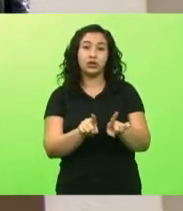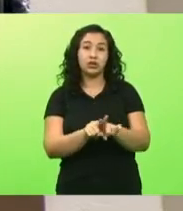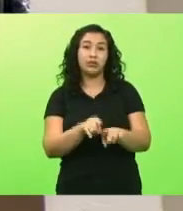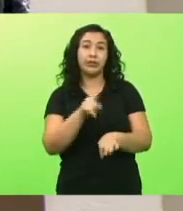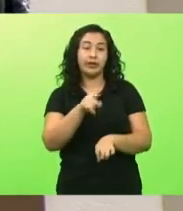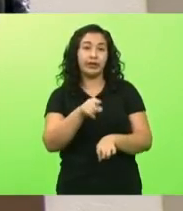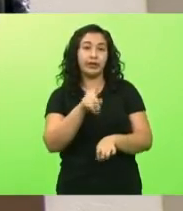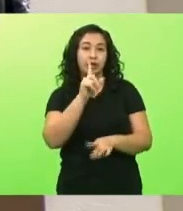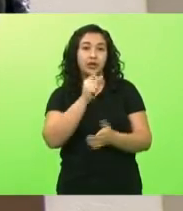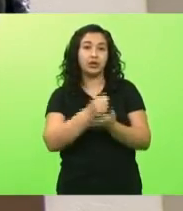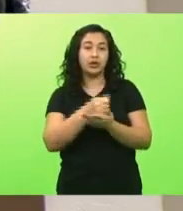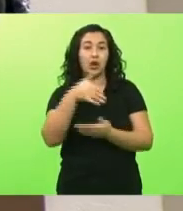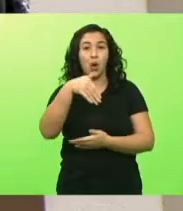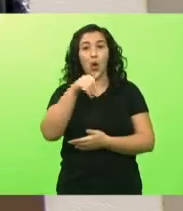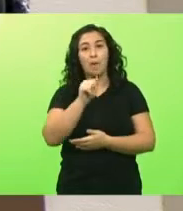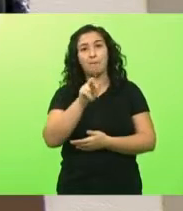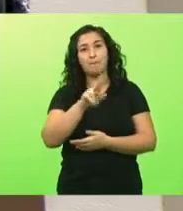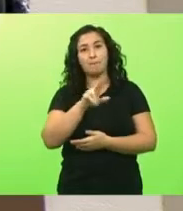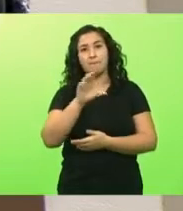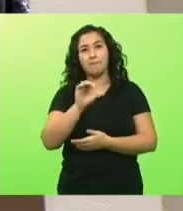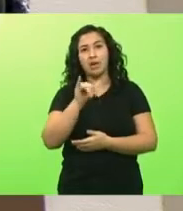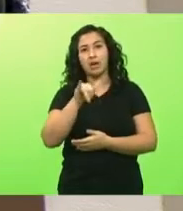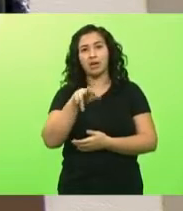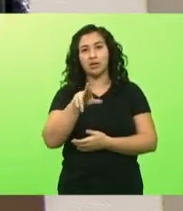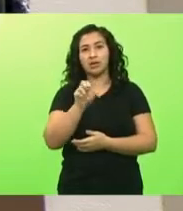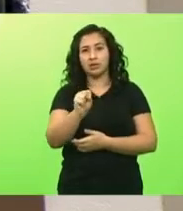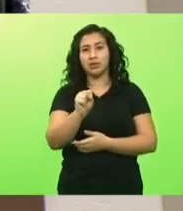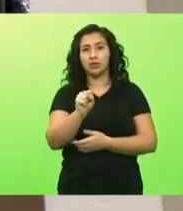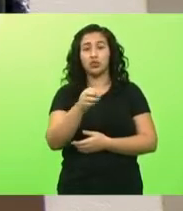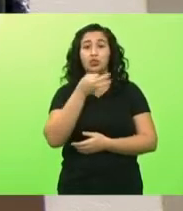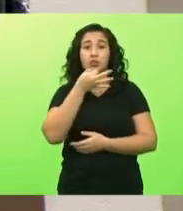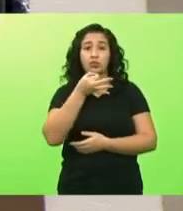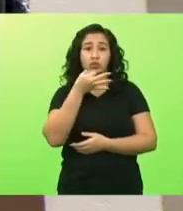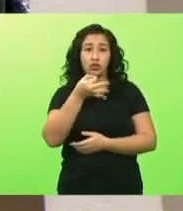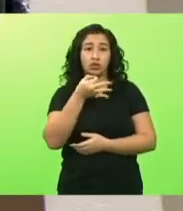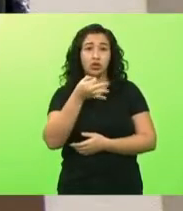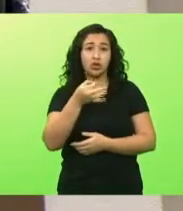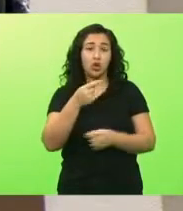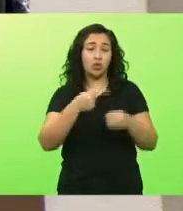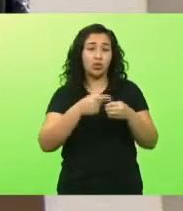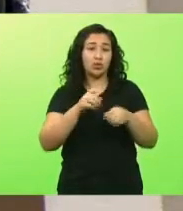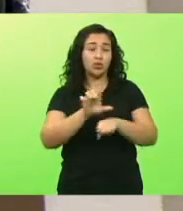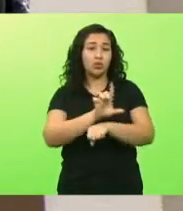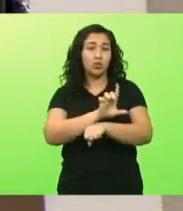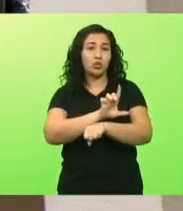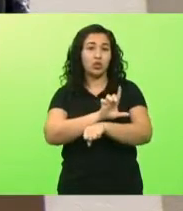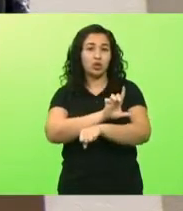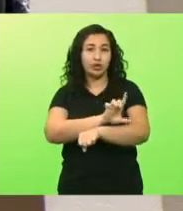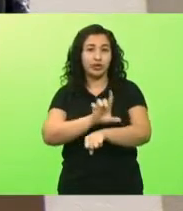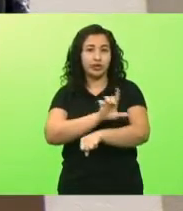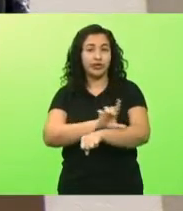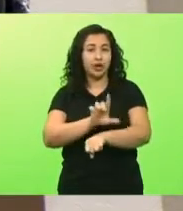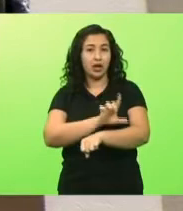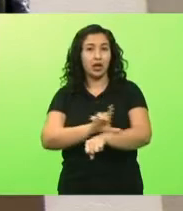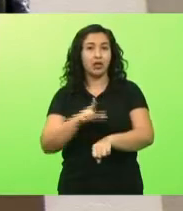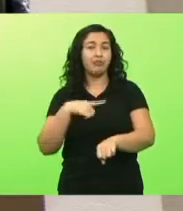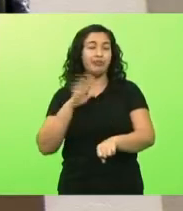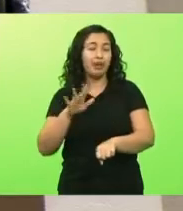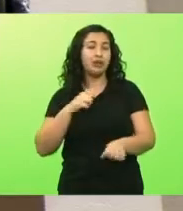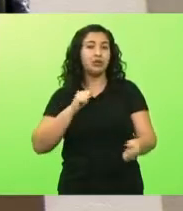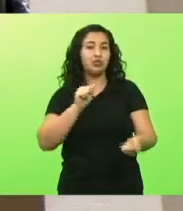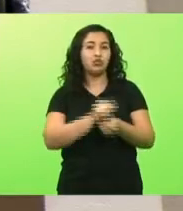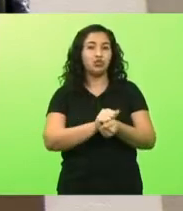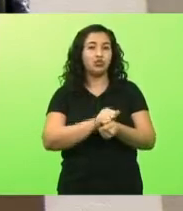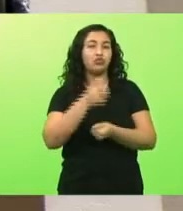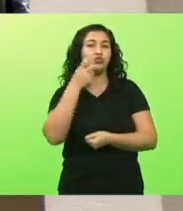que também faz uma sugestão sobre o município de Lages, mas nós estaremos juntos com a deputada Ada, com o deputado Vampiro, o deputado